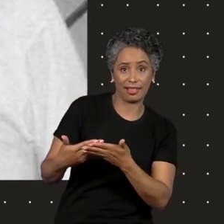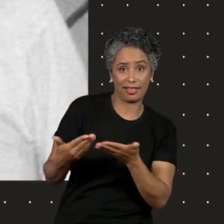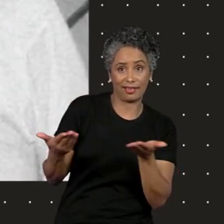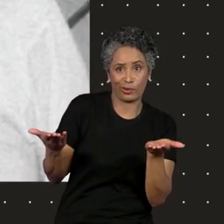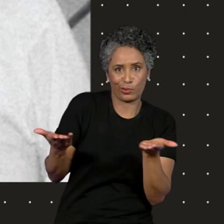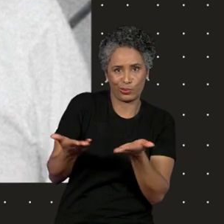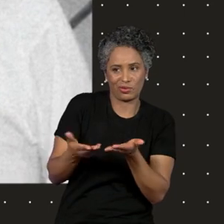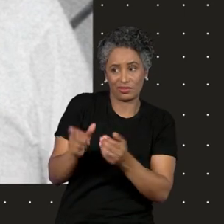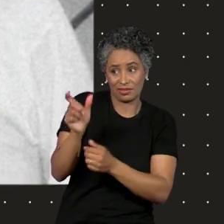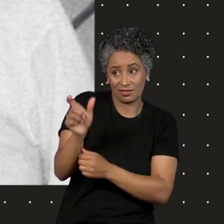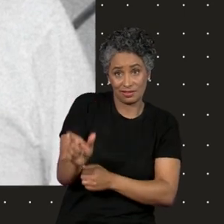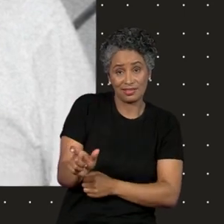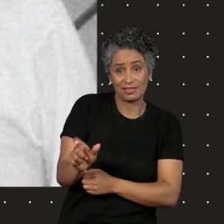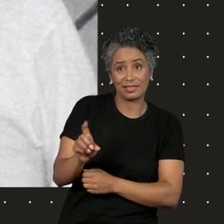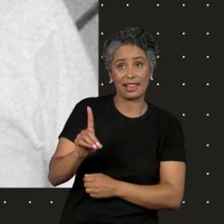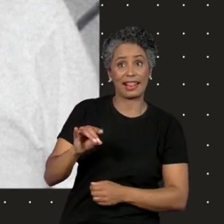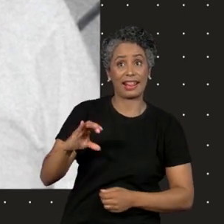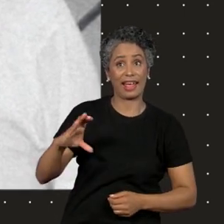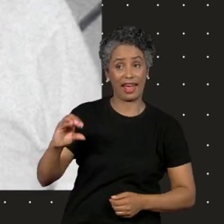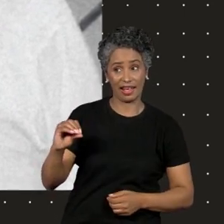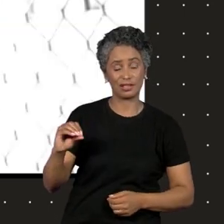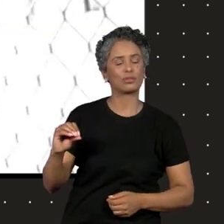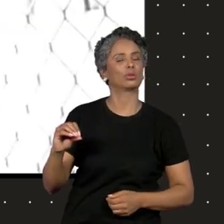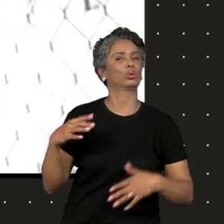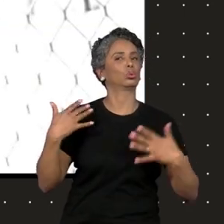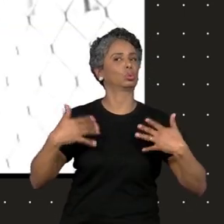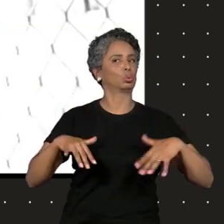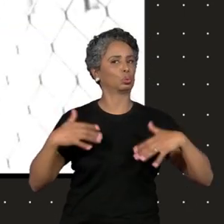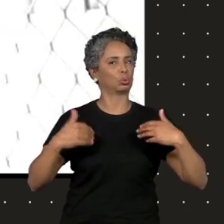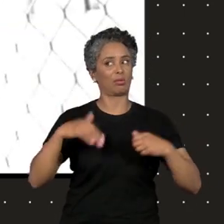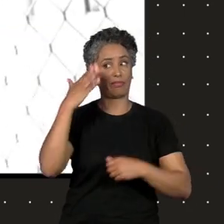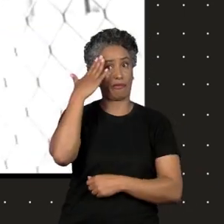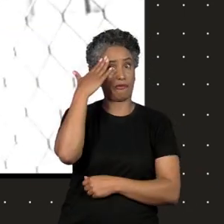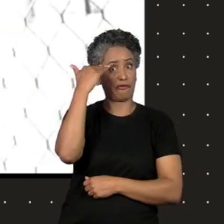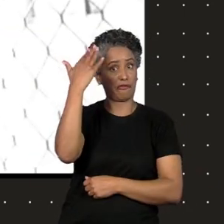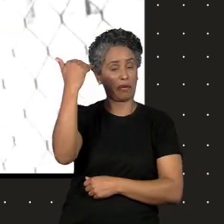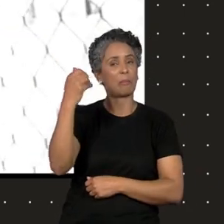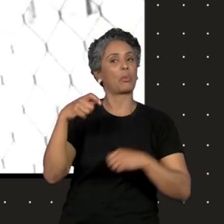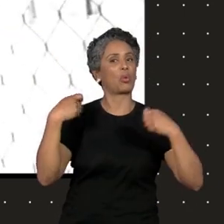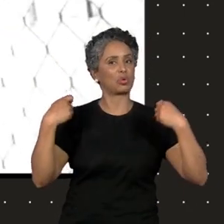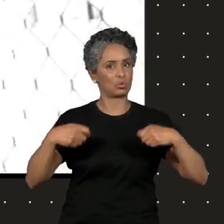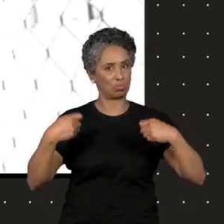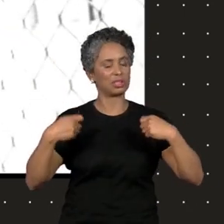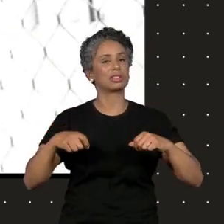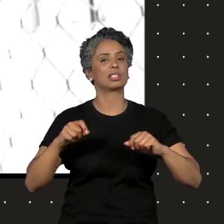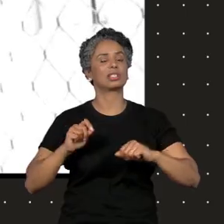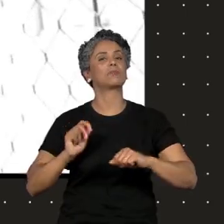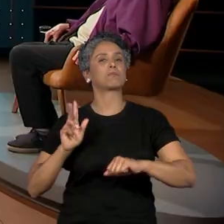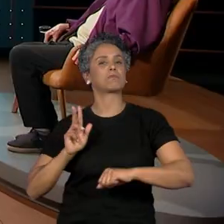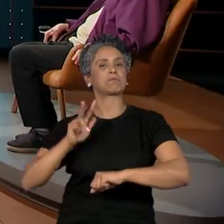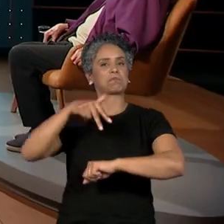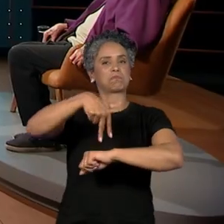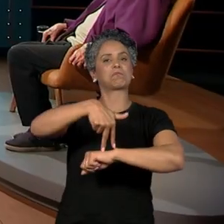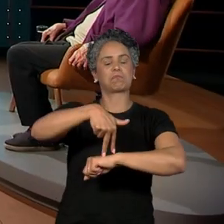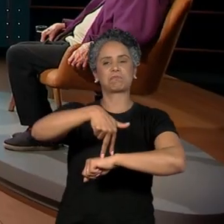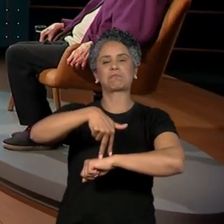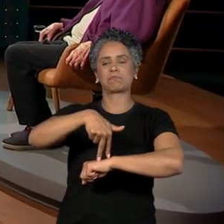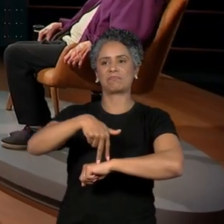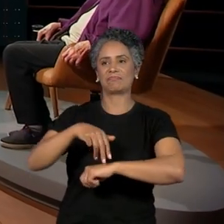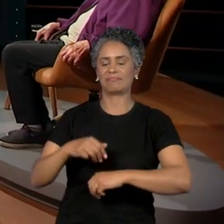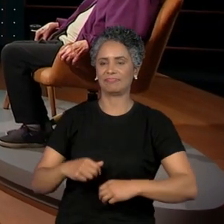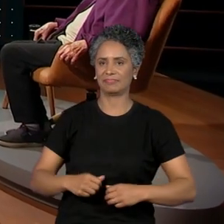o Décio nesse momento e no futuro, para a gente nos entender enquanto um país que dança.